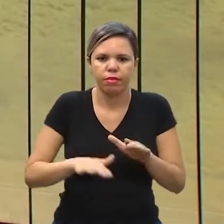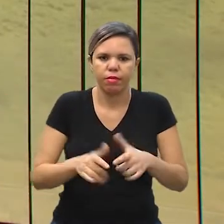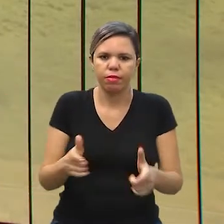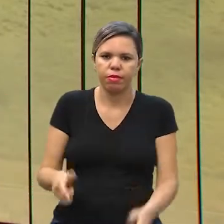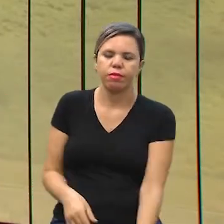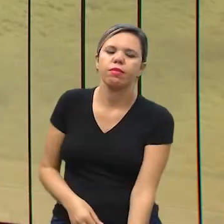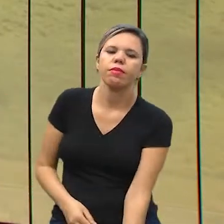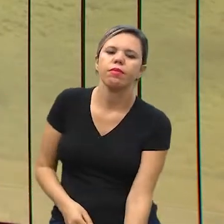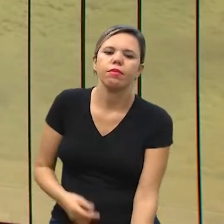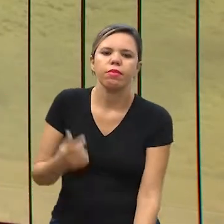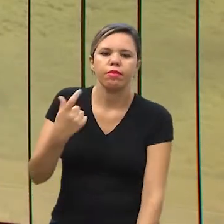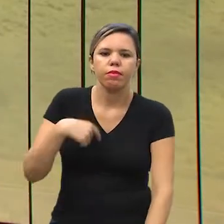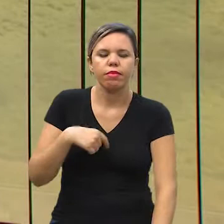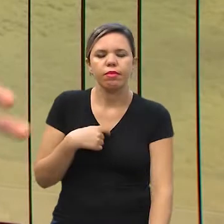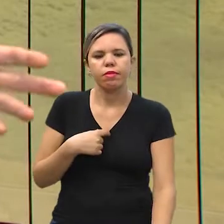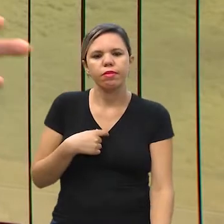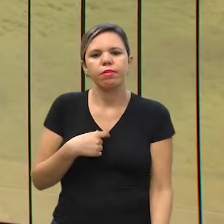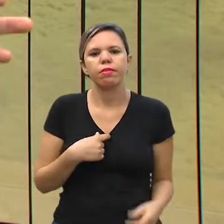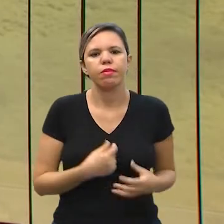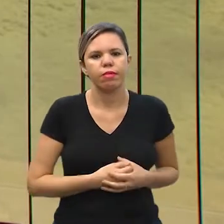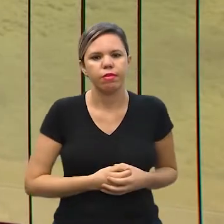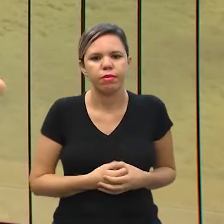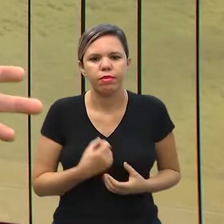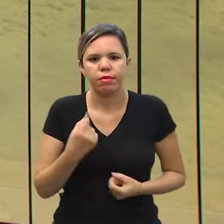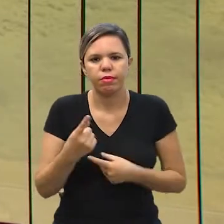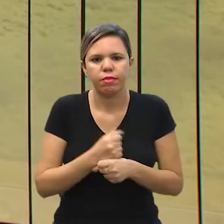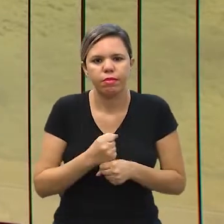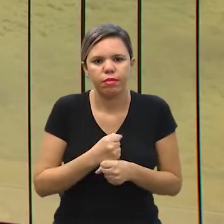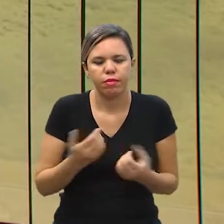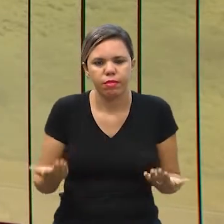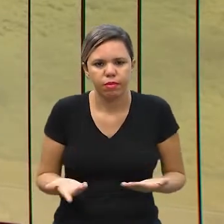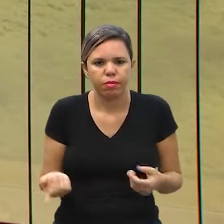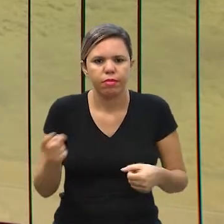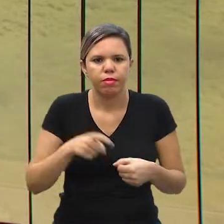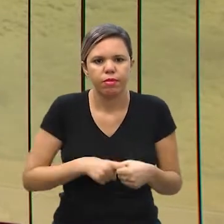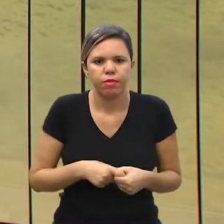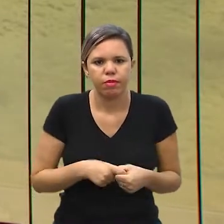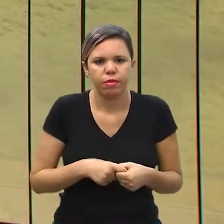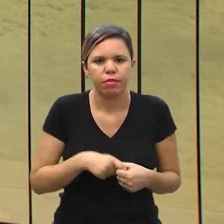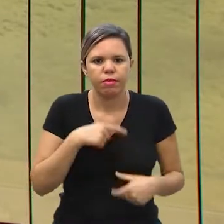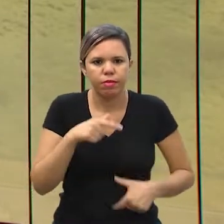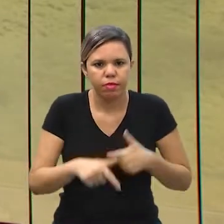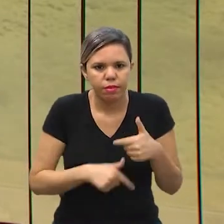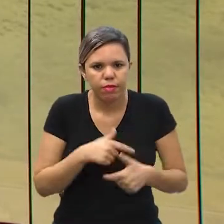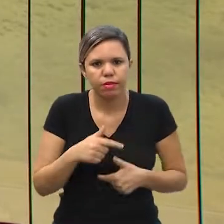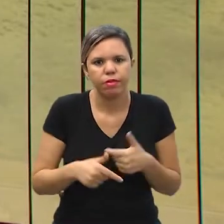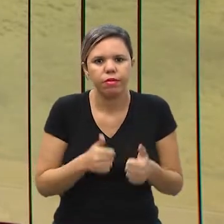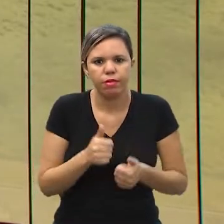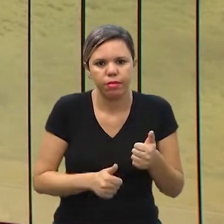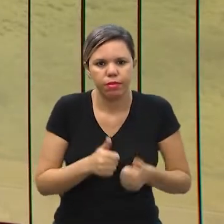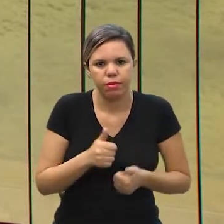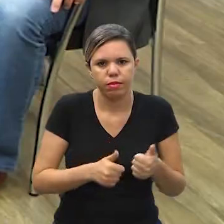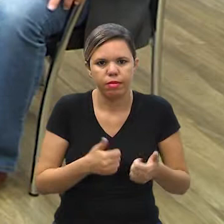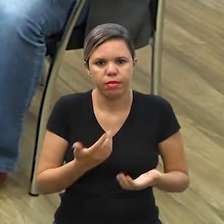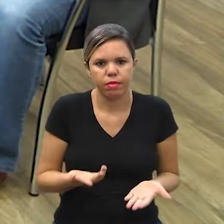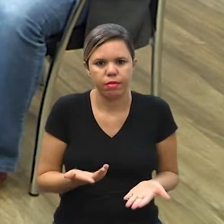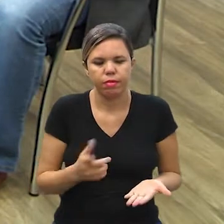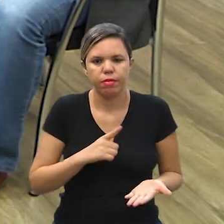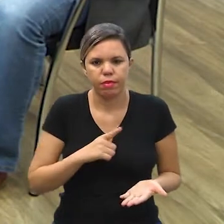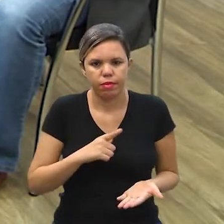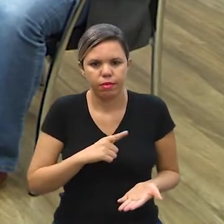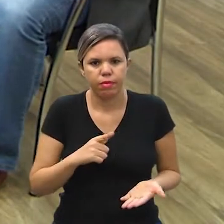às vezes aumenta né eu de um de alguns anos para cá eu retomei um pouco as atividades de futebol